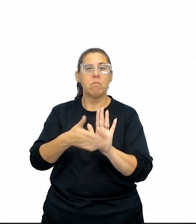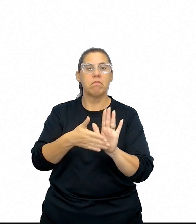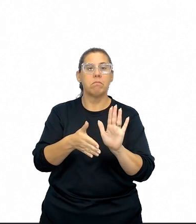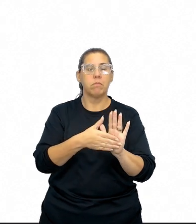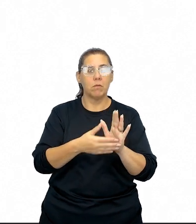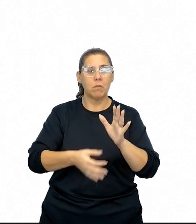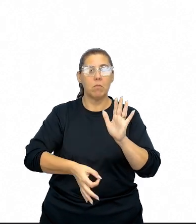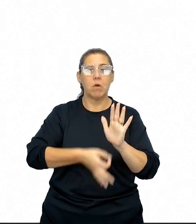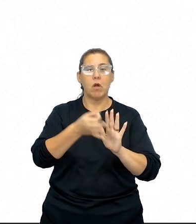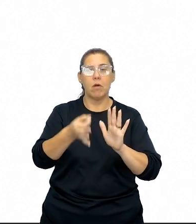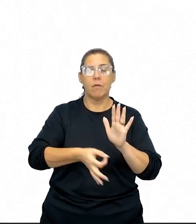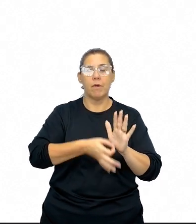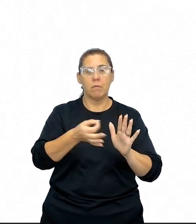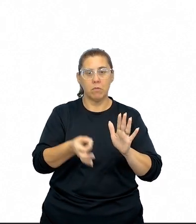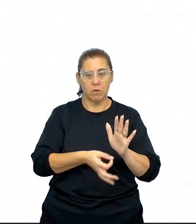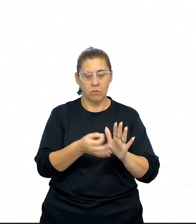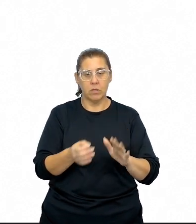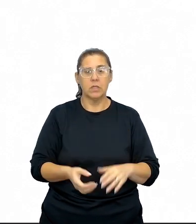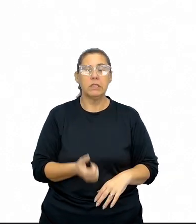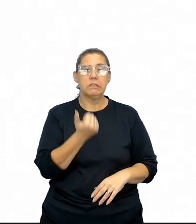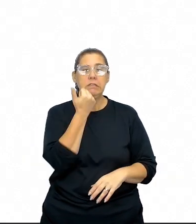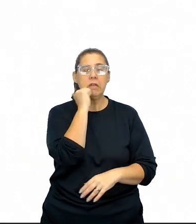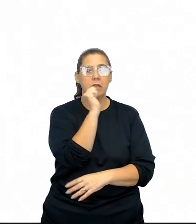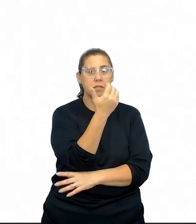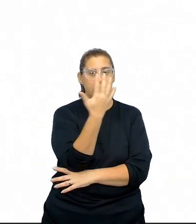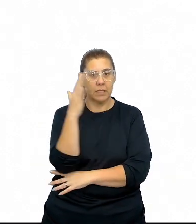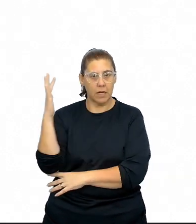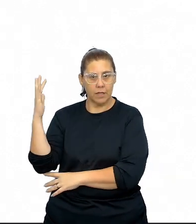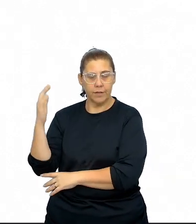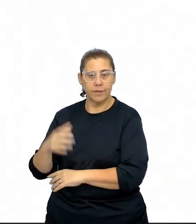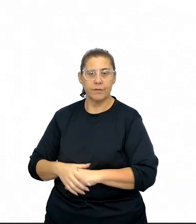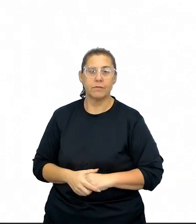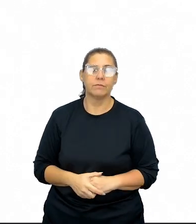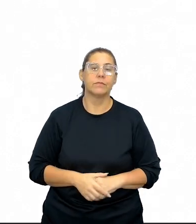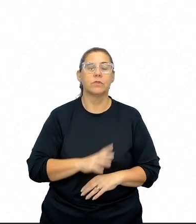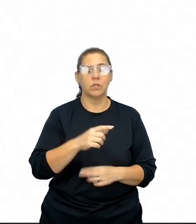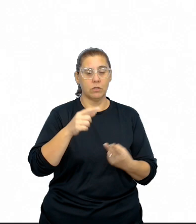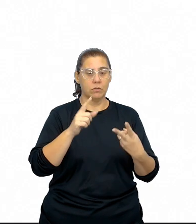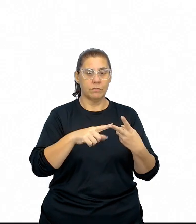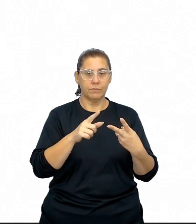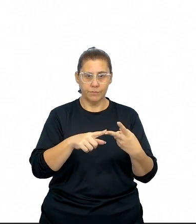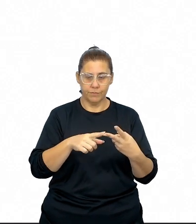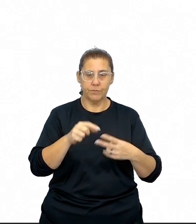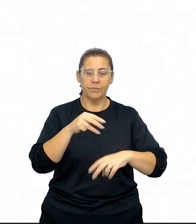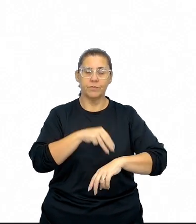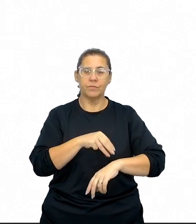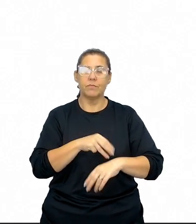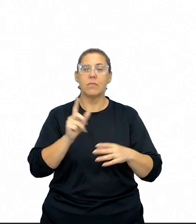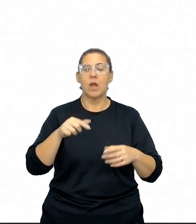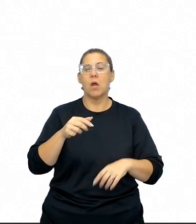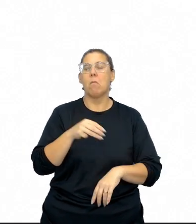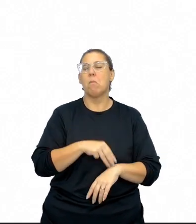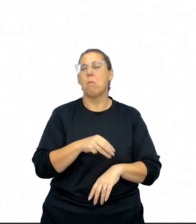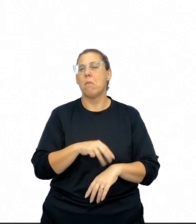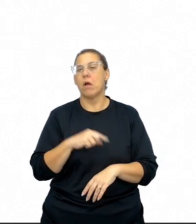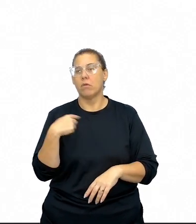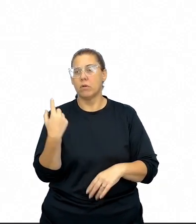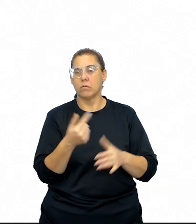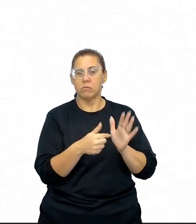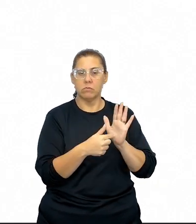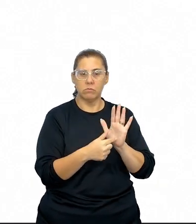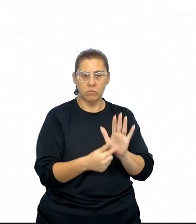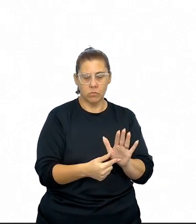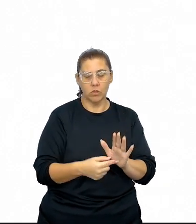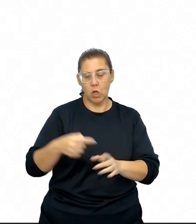da argumentação no ensino de ciências da natureza. Já no segundo momento, é aquele momento onde nós trazemos